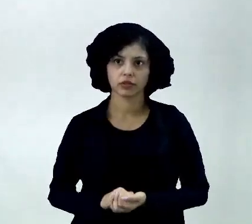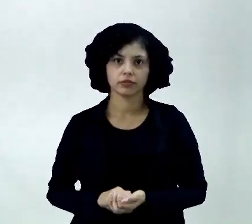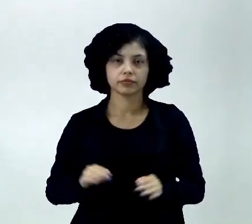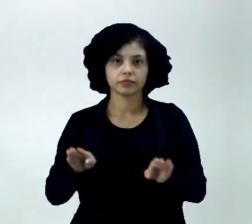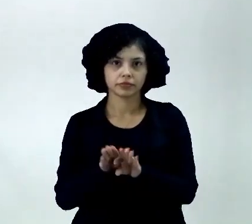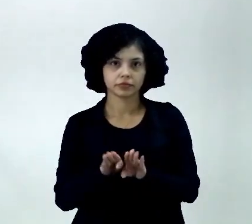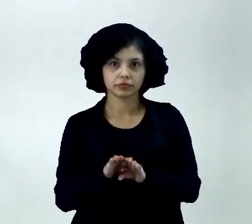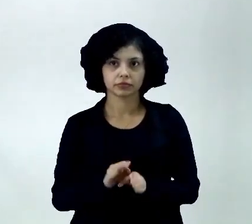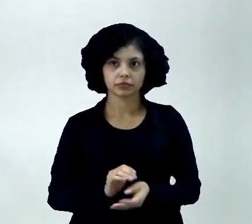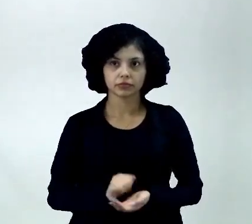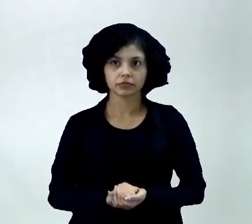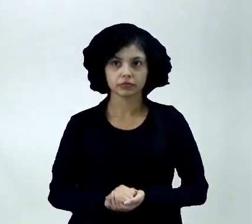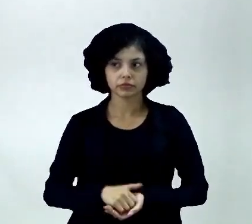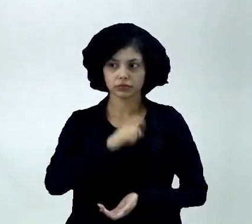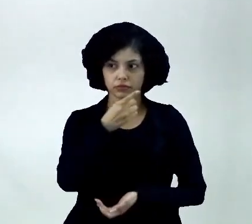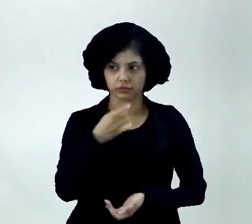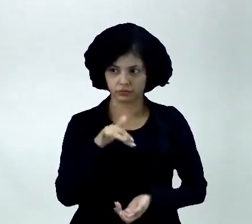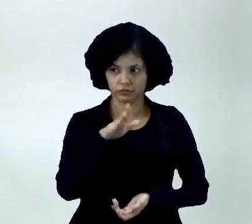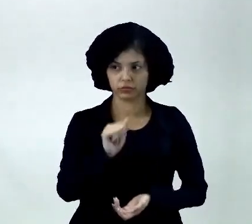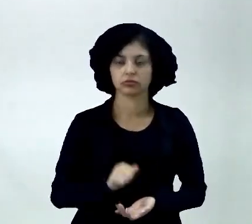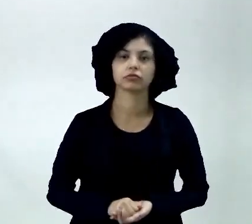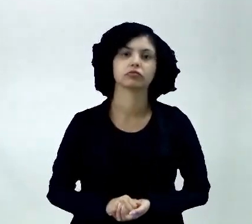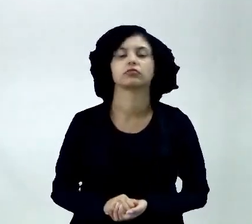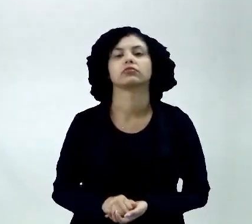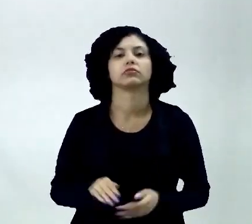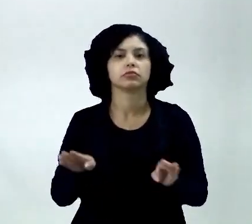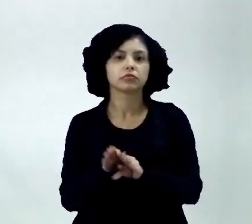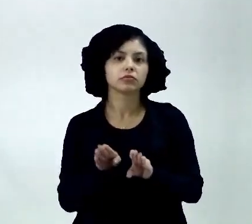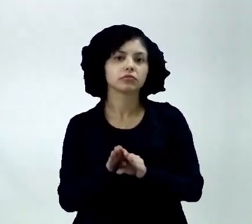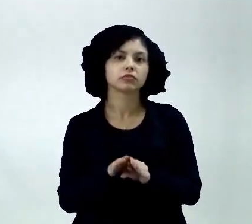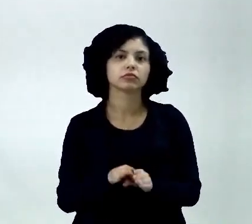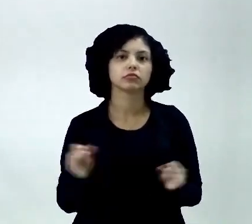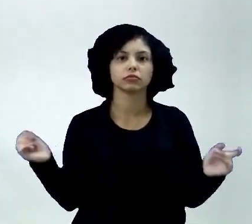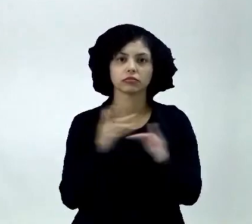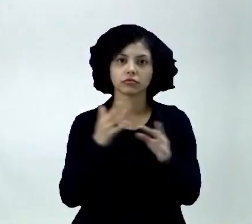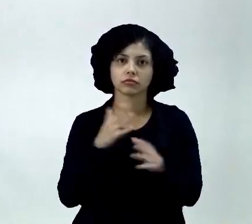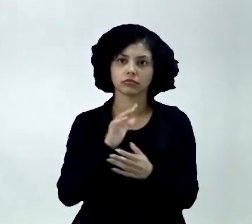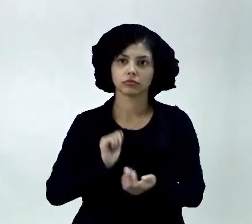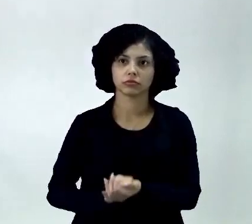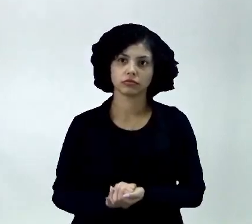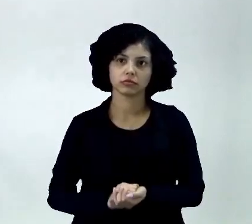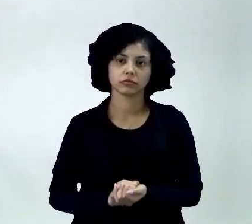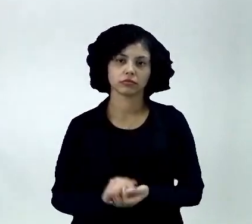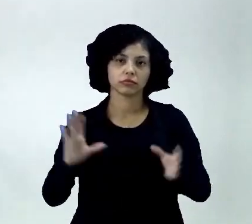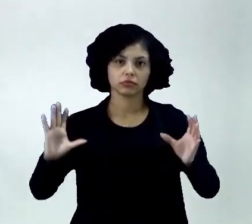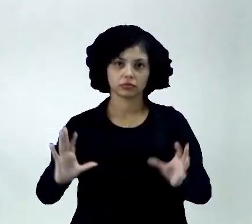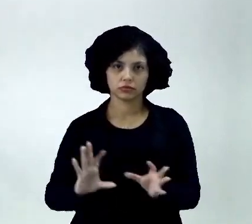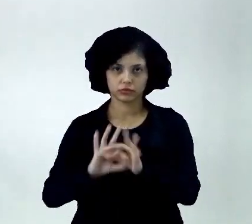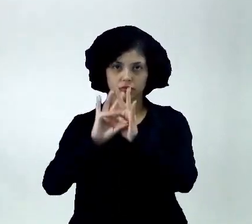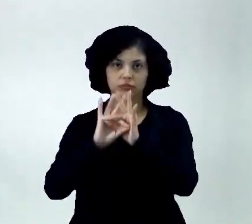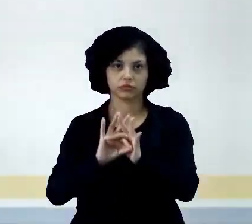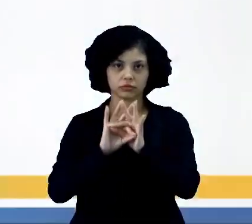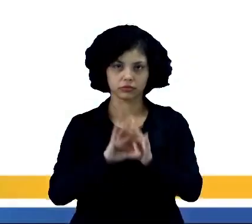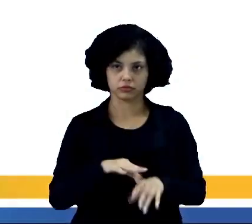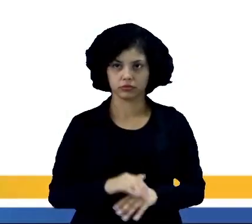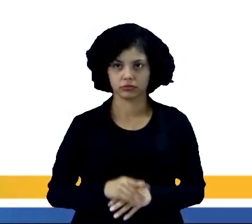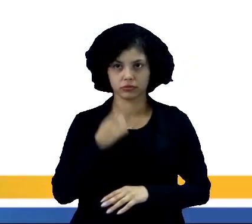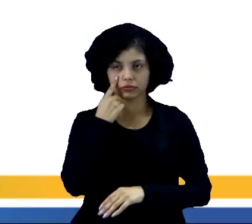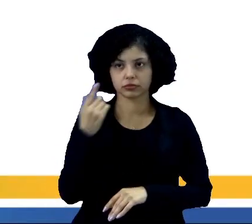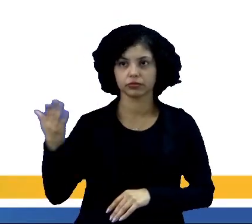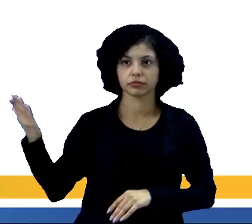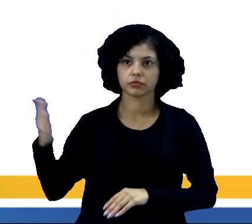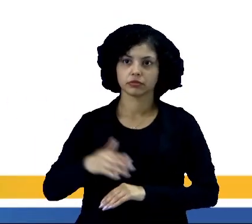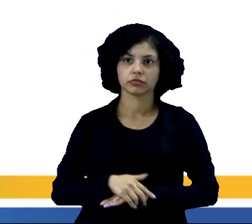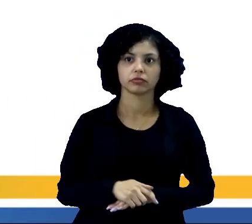ali anexado à parte axial, à parte central. Então, axial central, apendicular é o que está anexado a ele, e aí a gente já volta